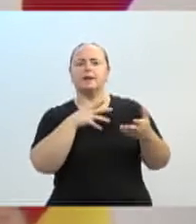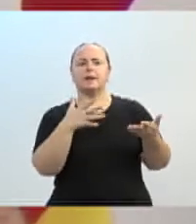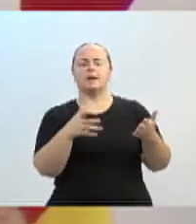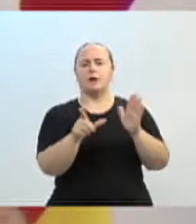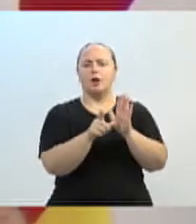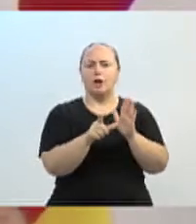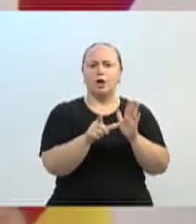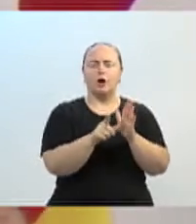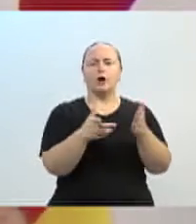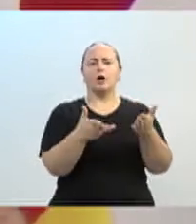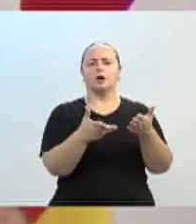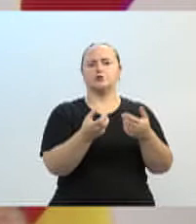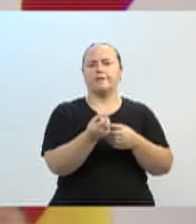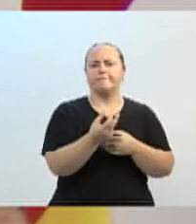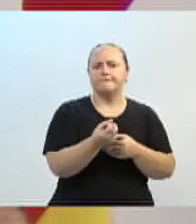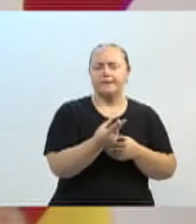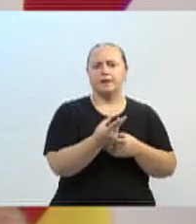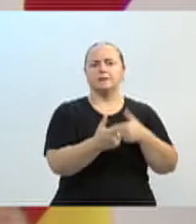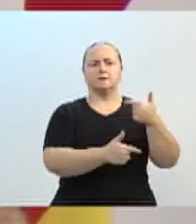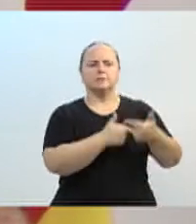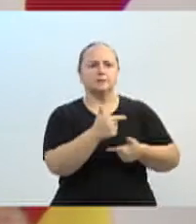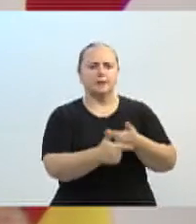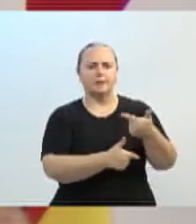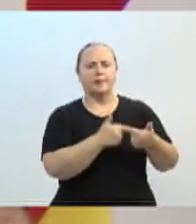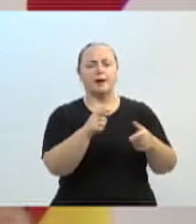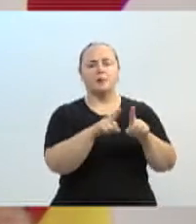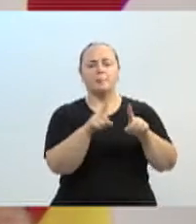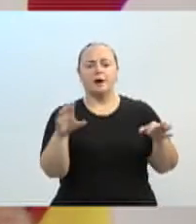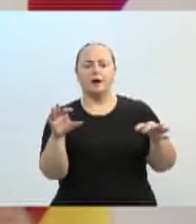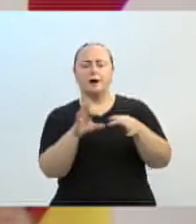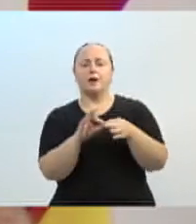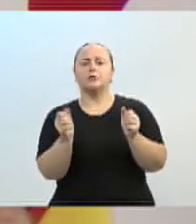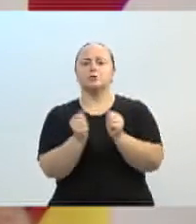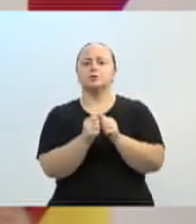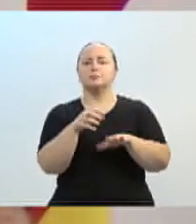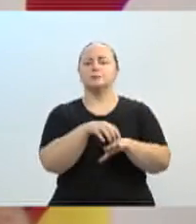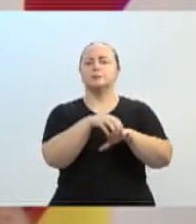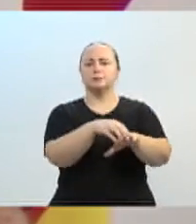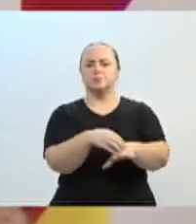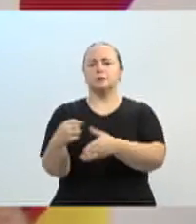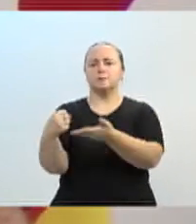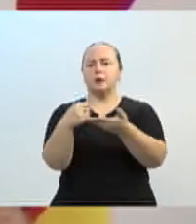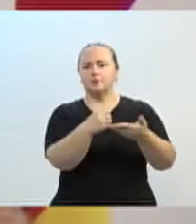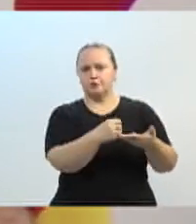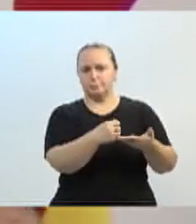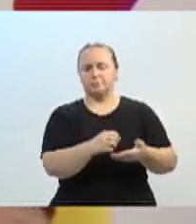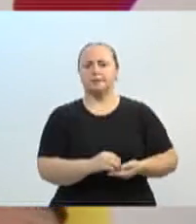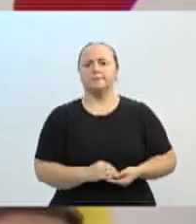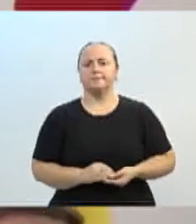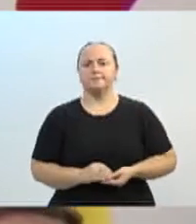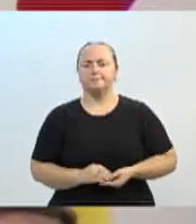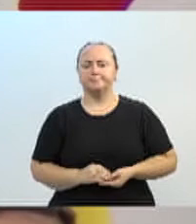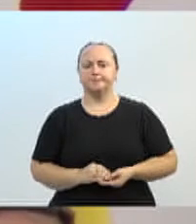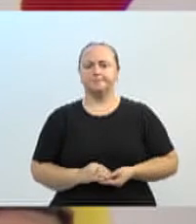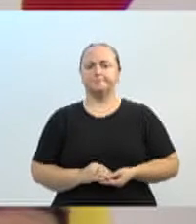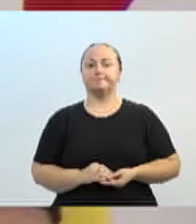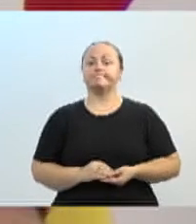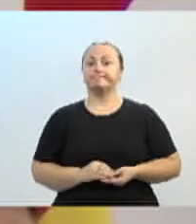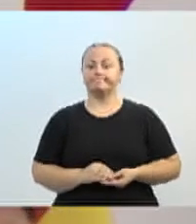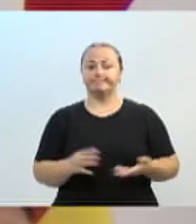serviço e que se beneficiem com o turismo, fecha aspas. Ou seja, para fomentar o